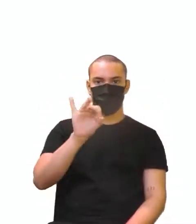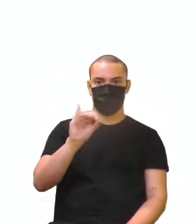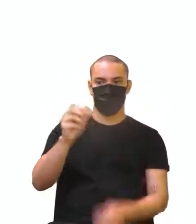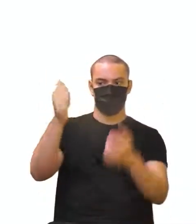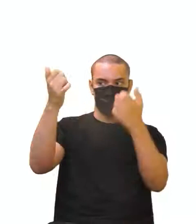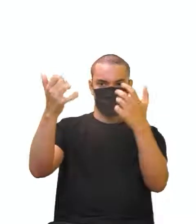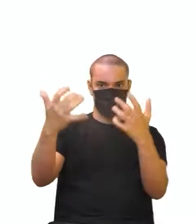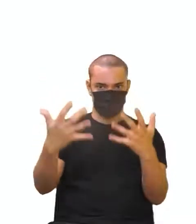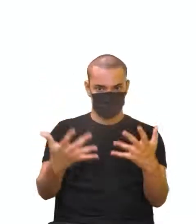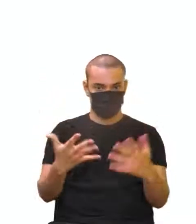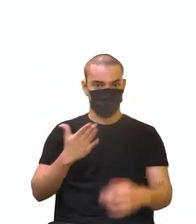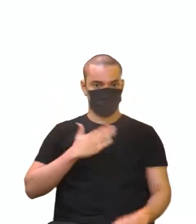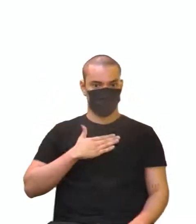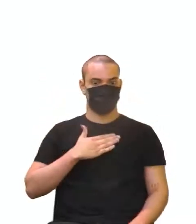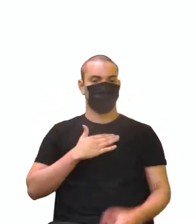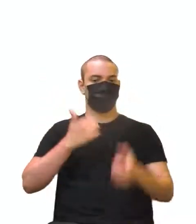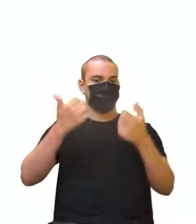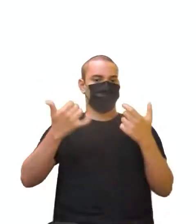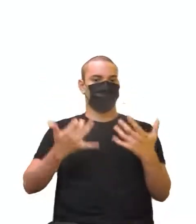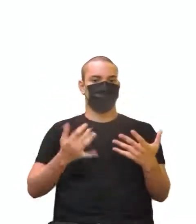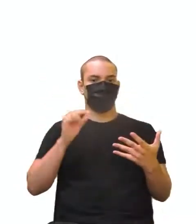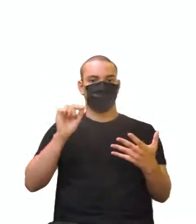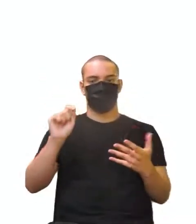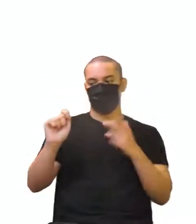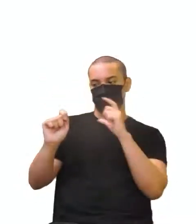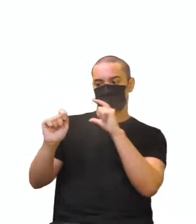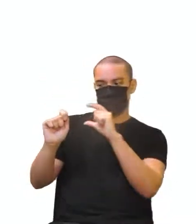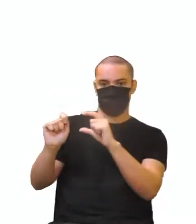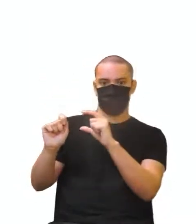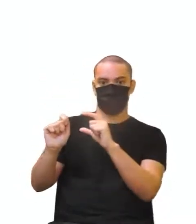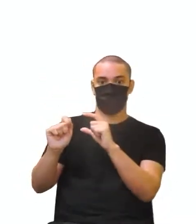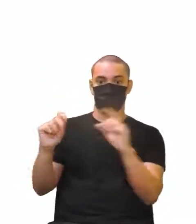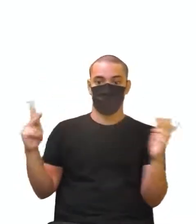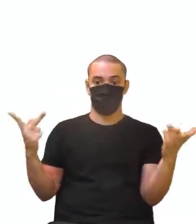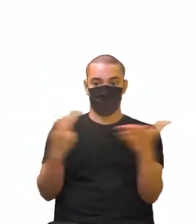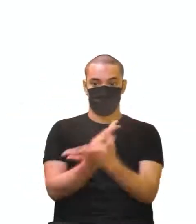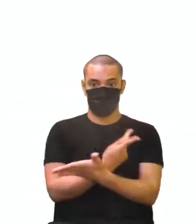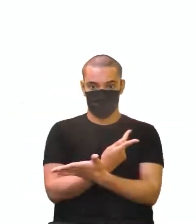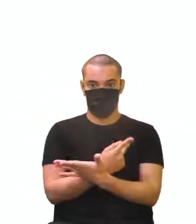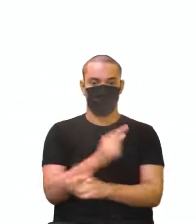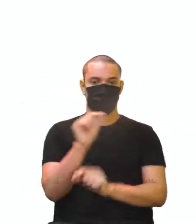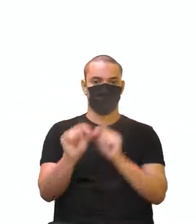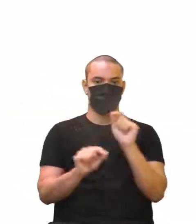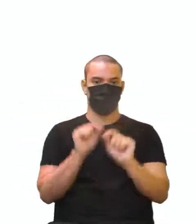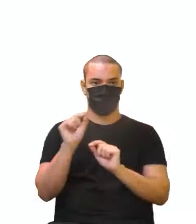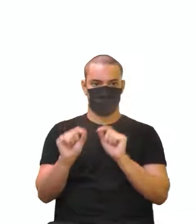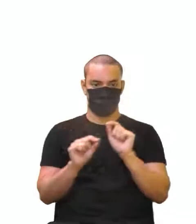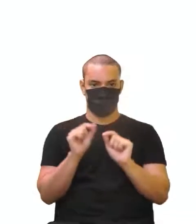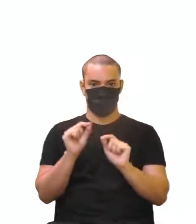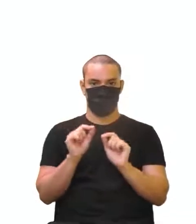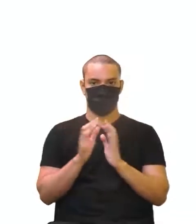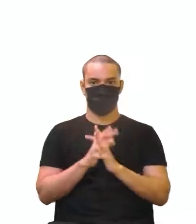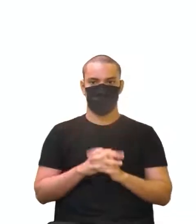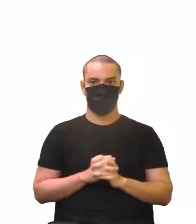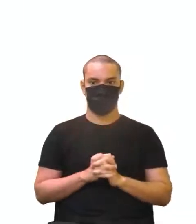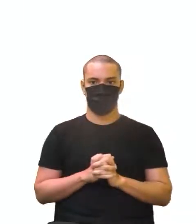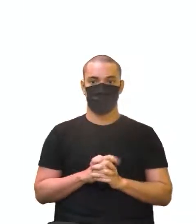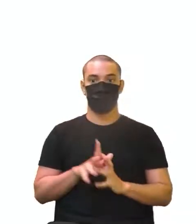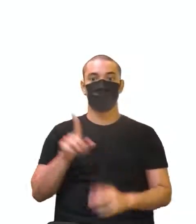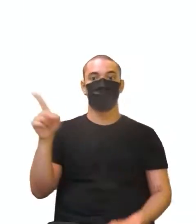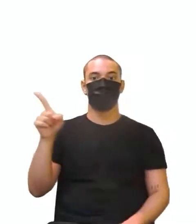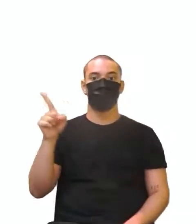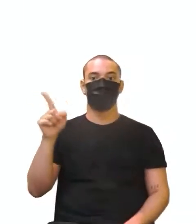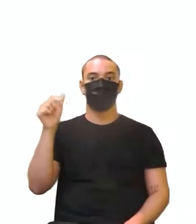esse gameta masculino, espermatozoide azão, fecunde, olha lá o óvulozinho da